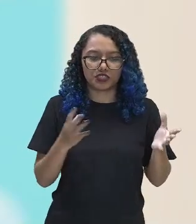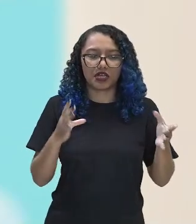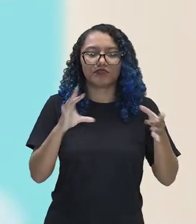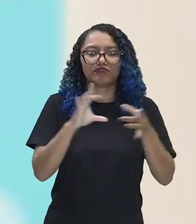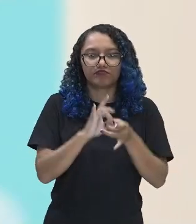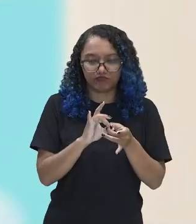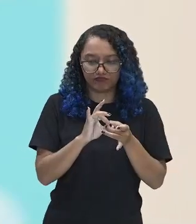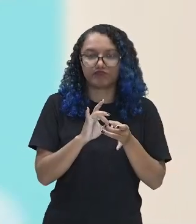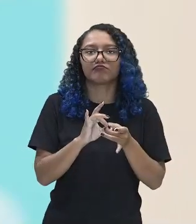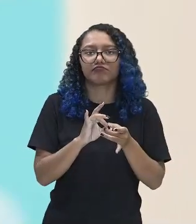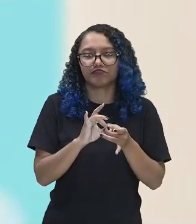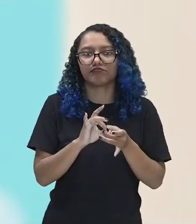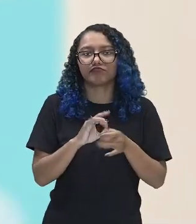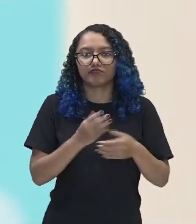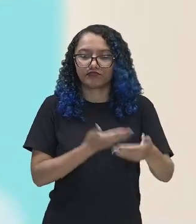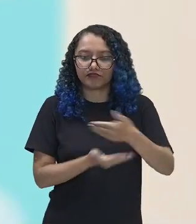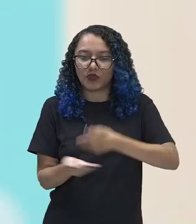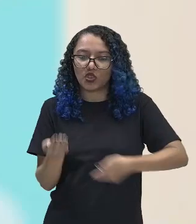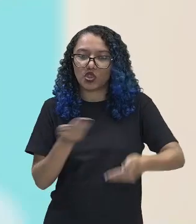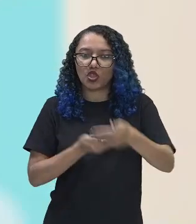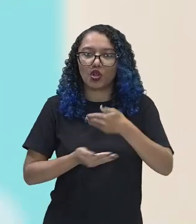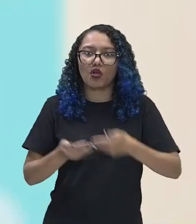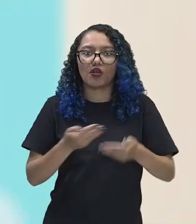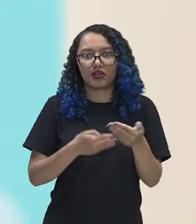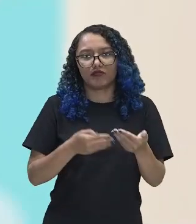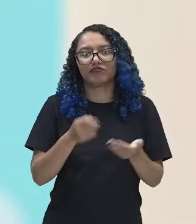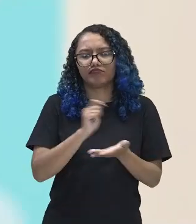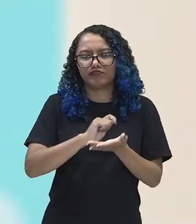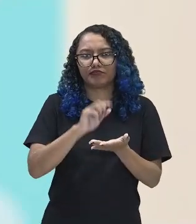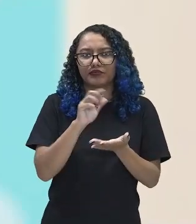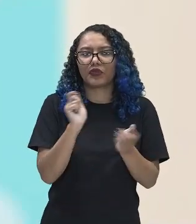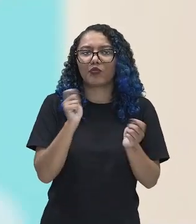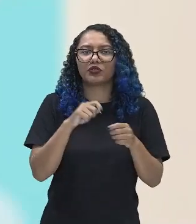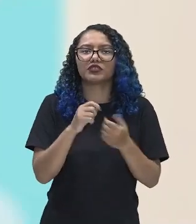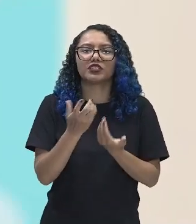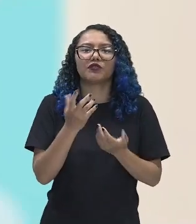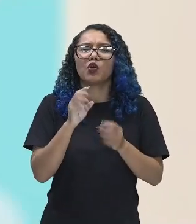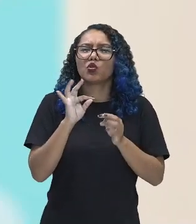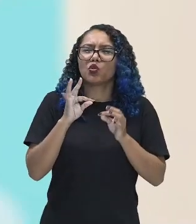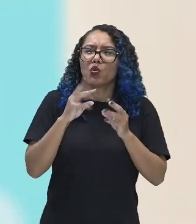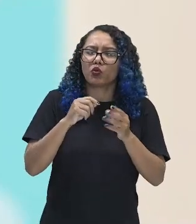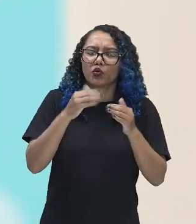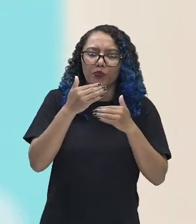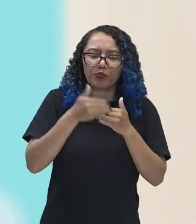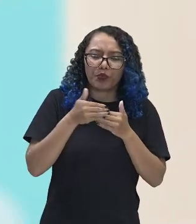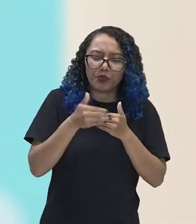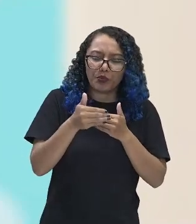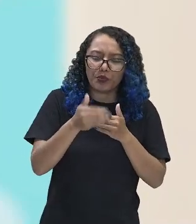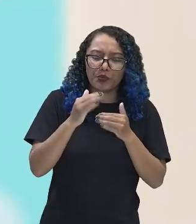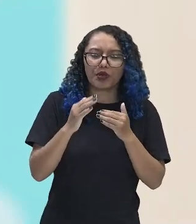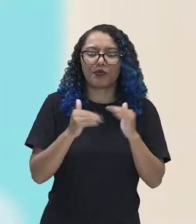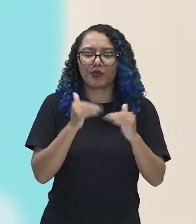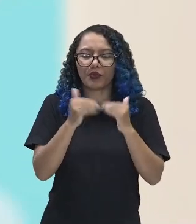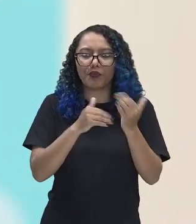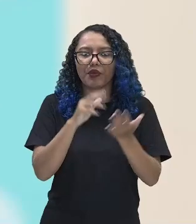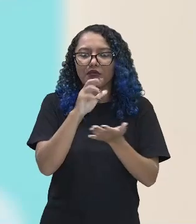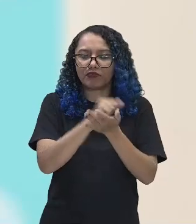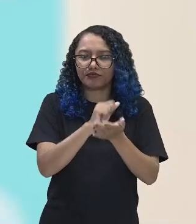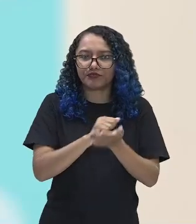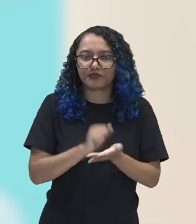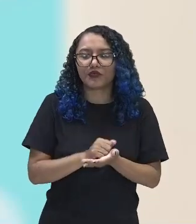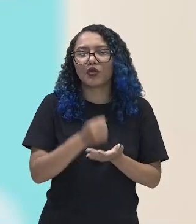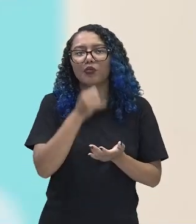eles escrevem mesmo para registrar todo o processo que eles vivenciam. a própria situação dos